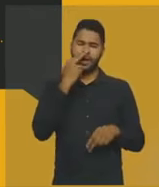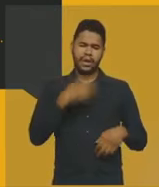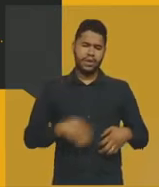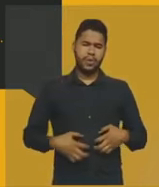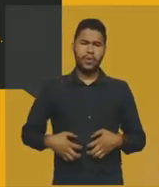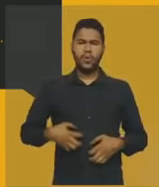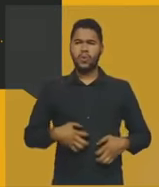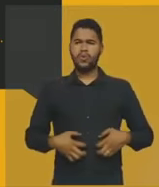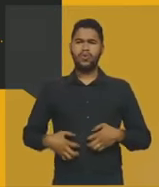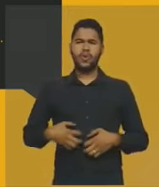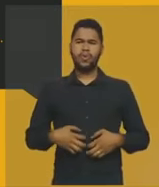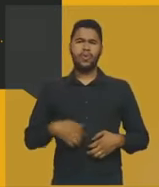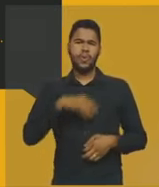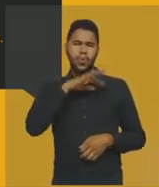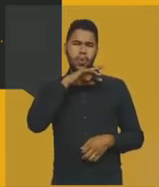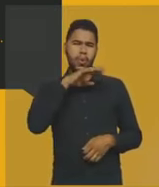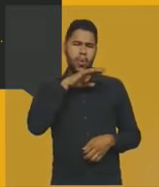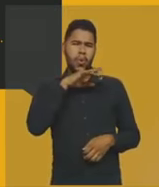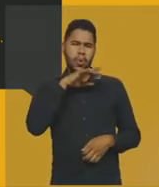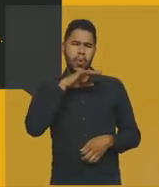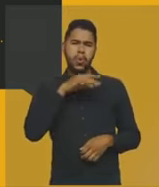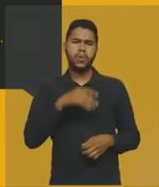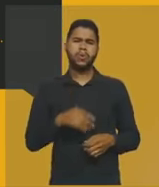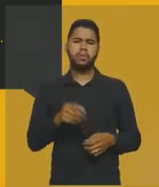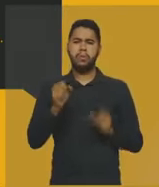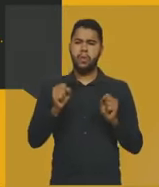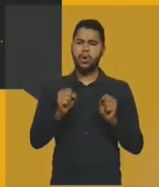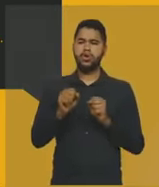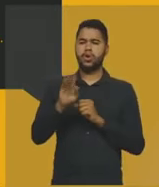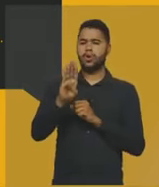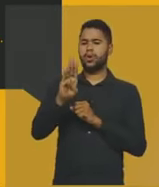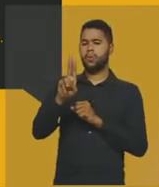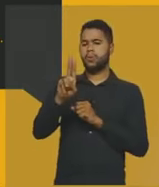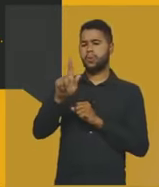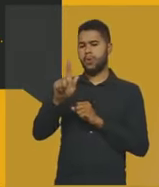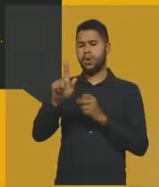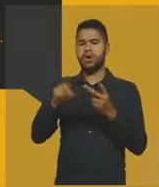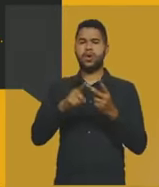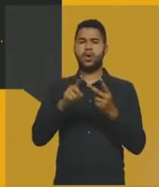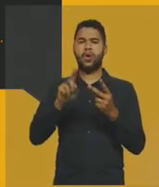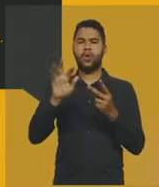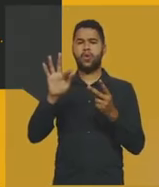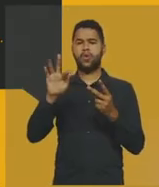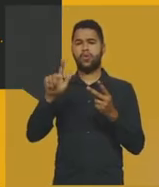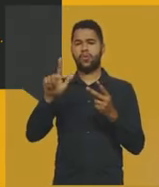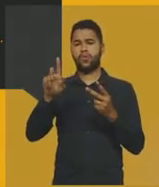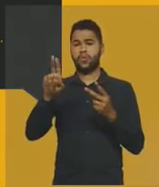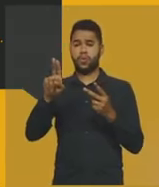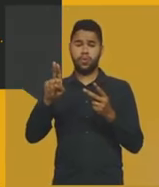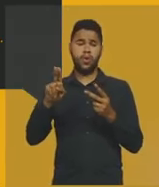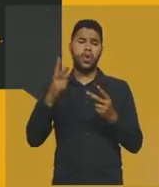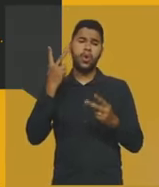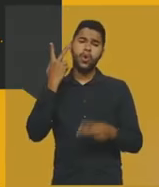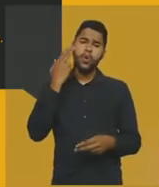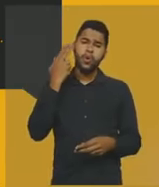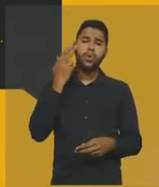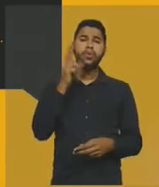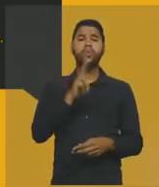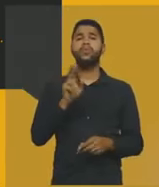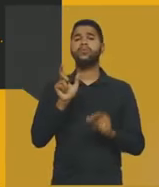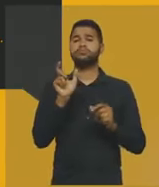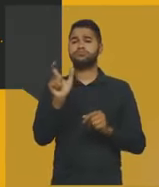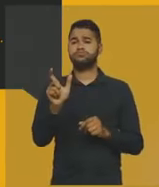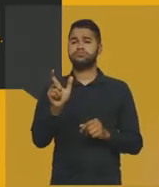estômago bugado, né? Então, stomach bug ou stomach flu. E é muito comum usar a